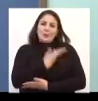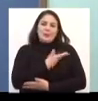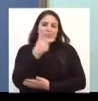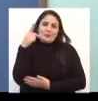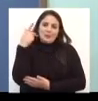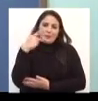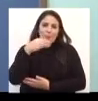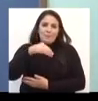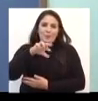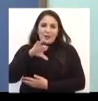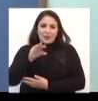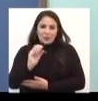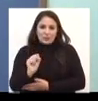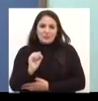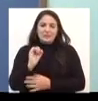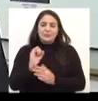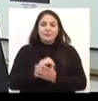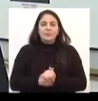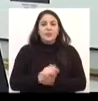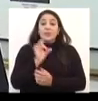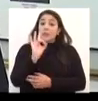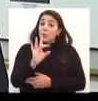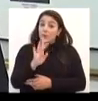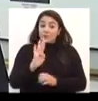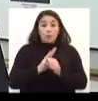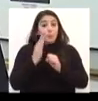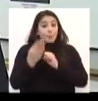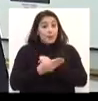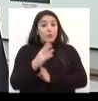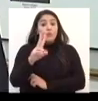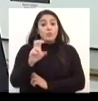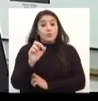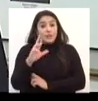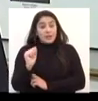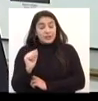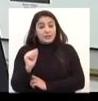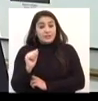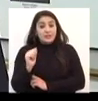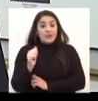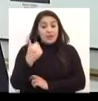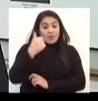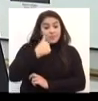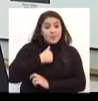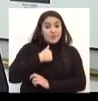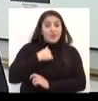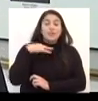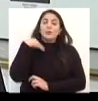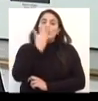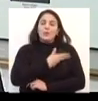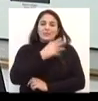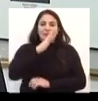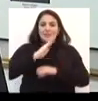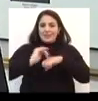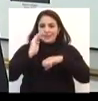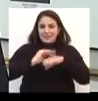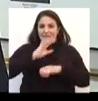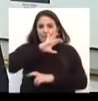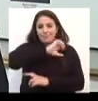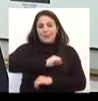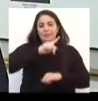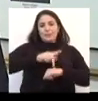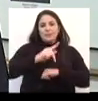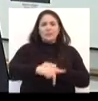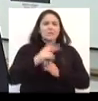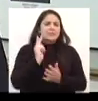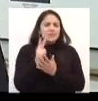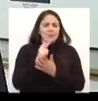olheiro nas nossas indústrias. Não é só o bairro Veracruz, é a minha e a nossa querida e amada Passo Fundo, no caso, que sempre vai